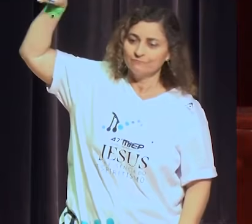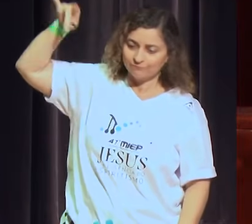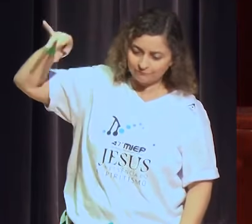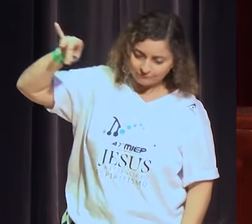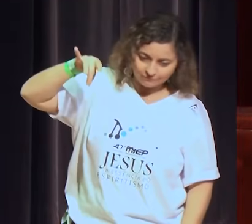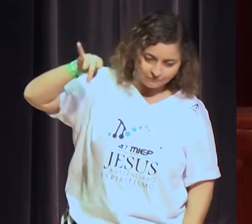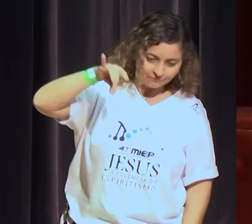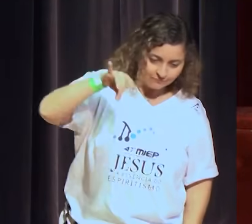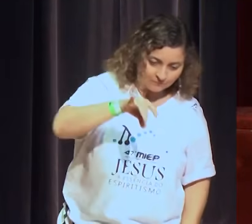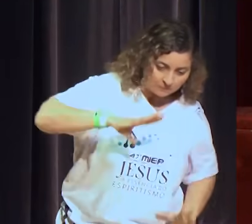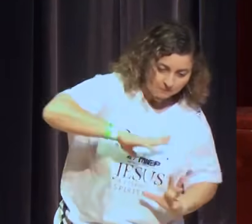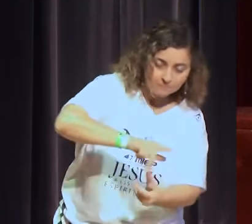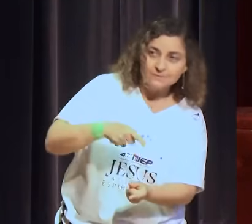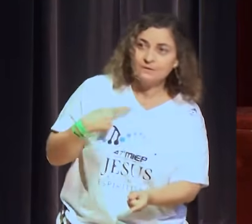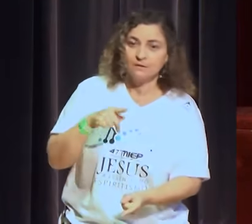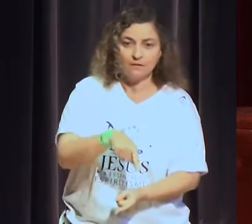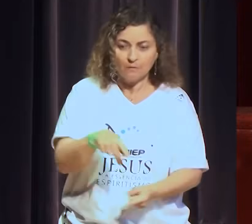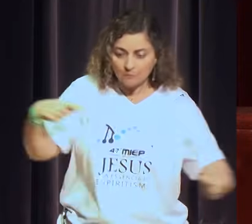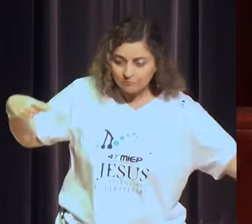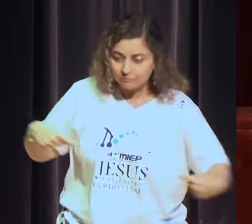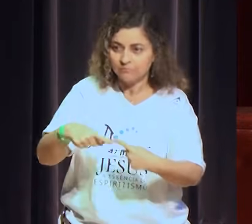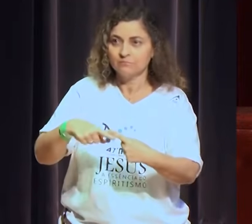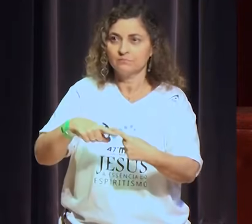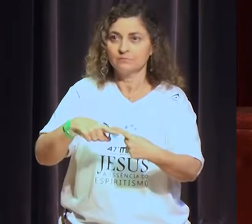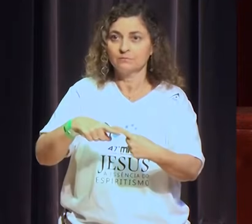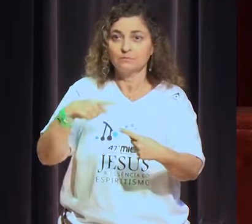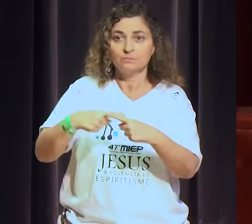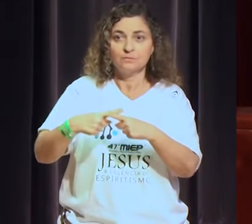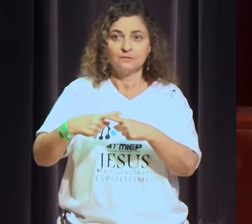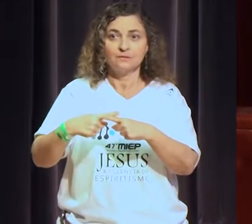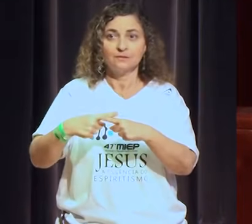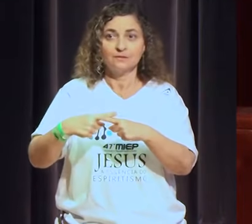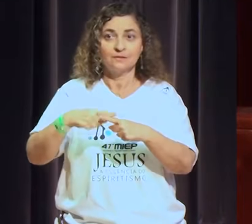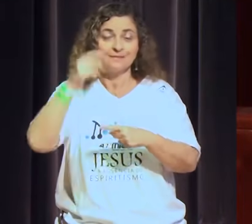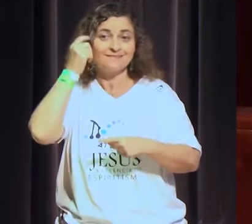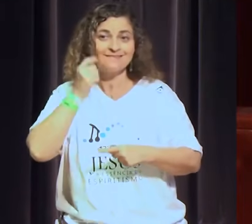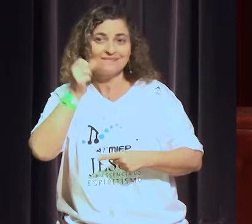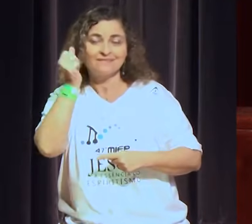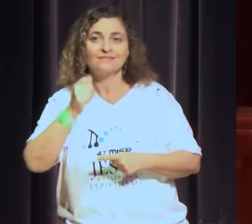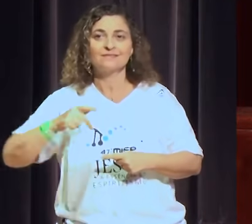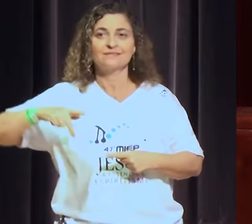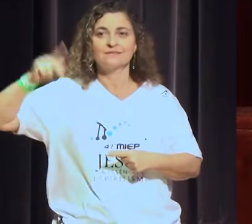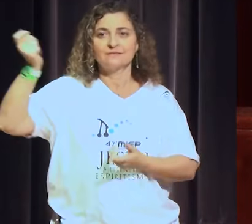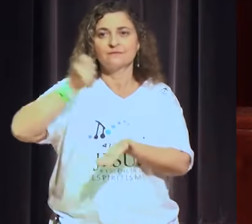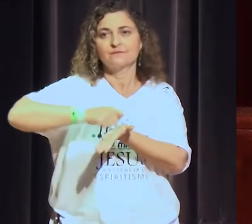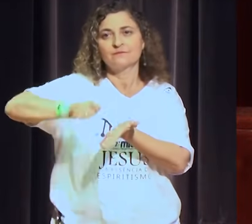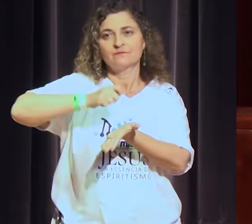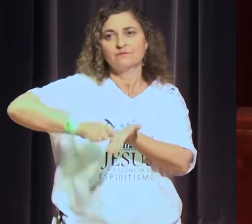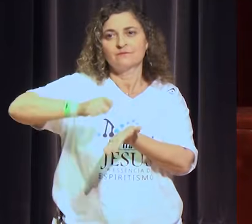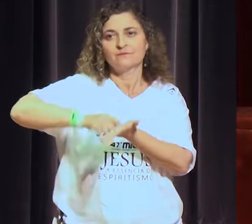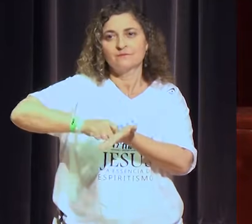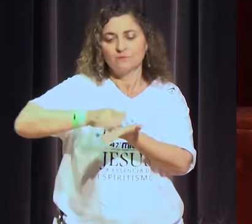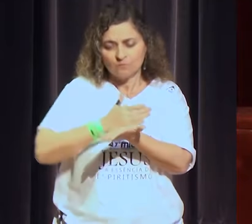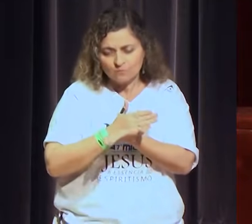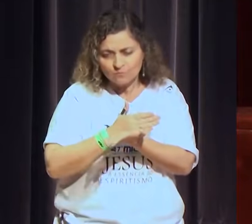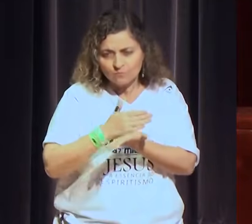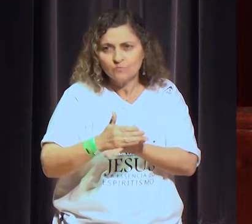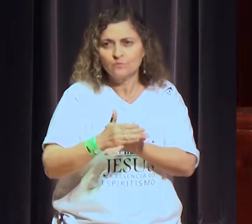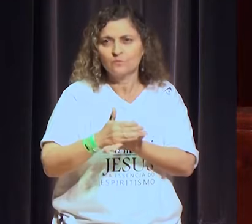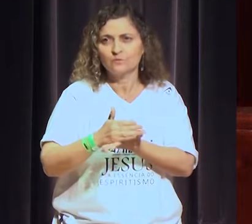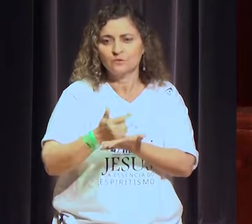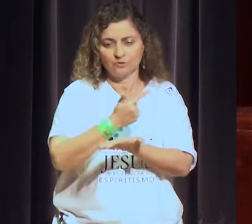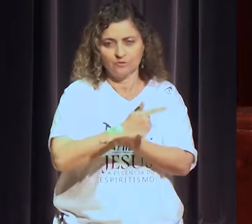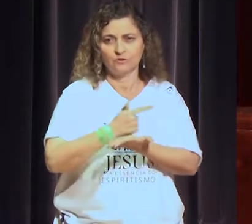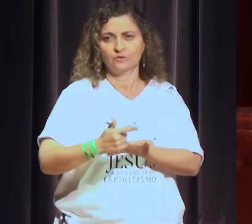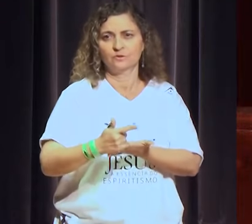não são daquele plano. É isso que Kardec escreve na introdução do livro A